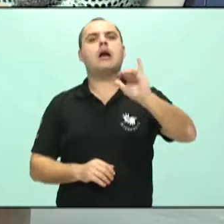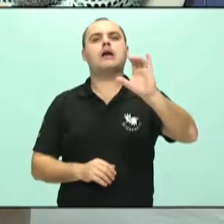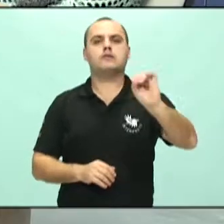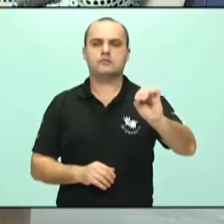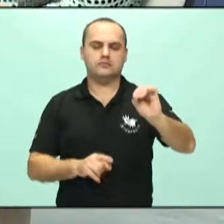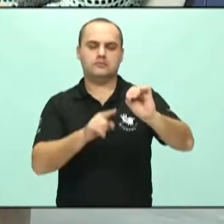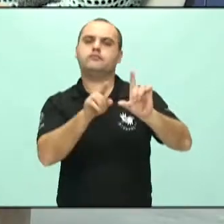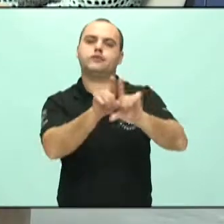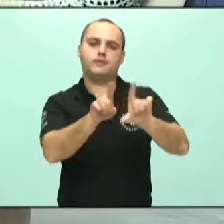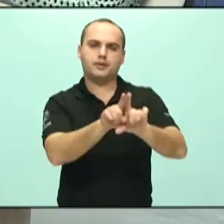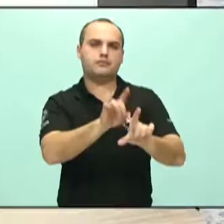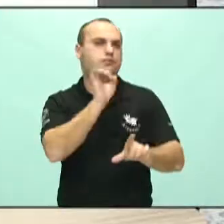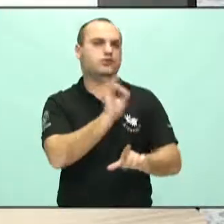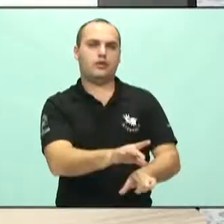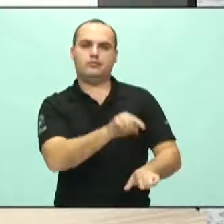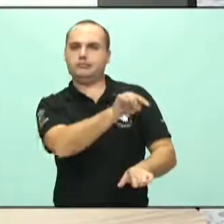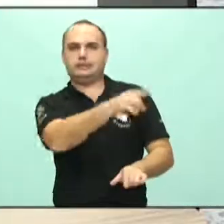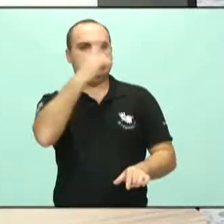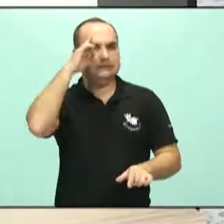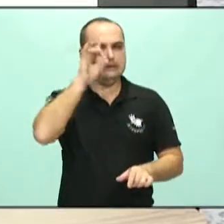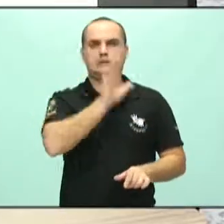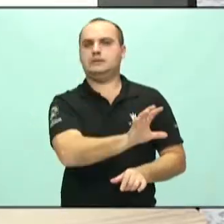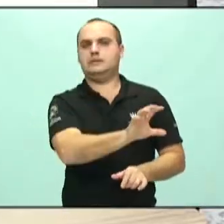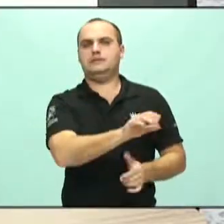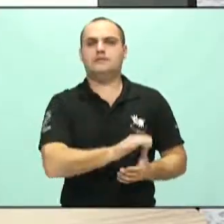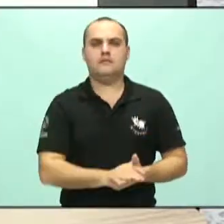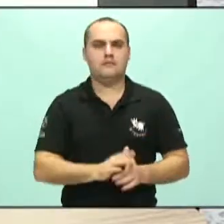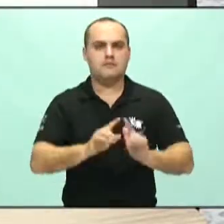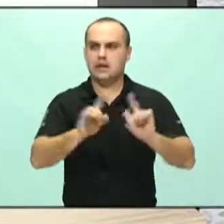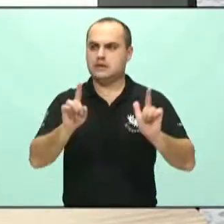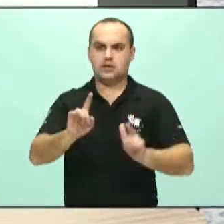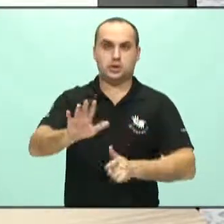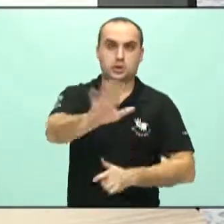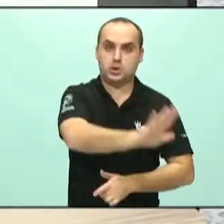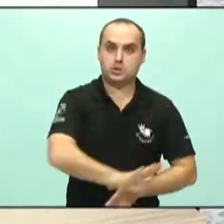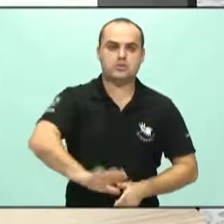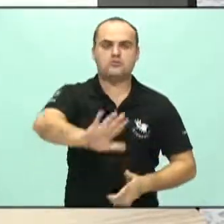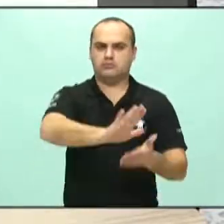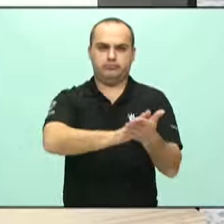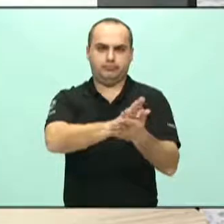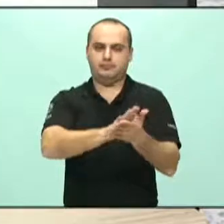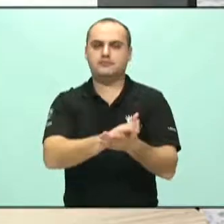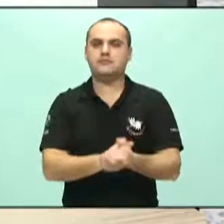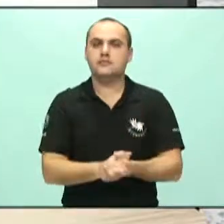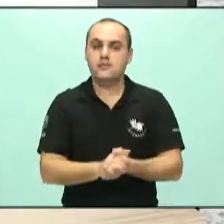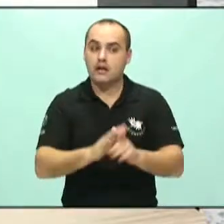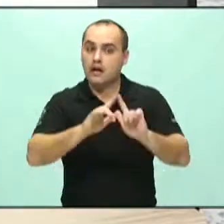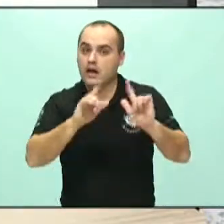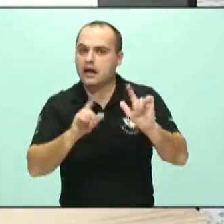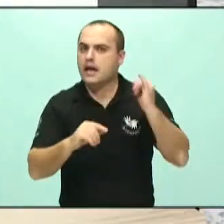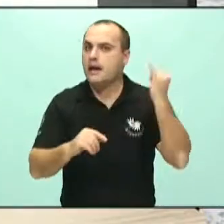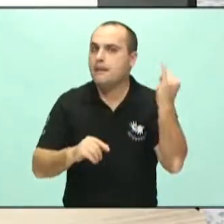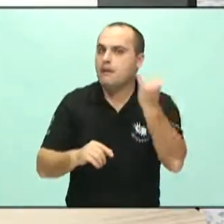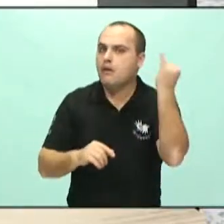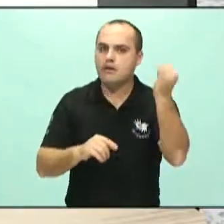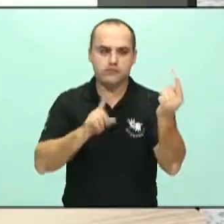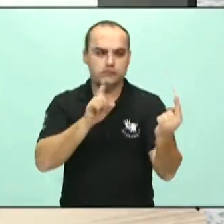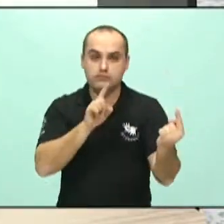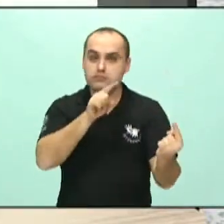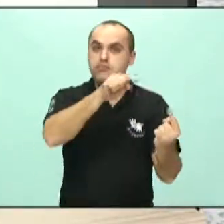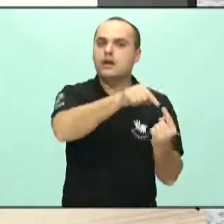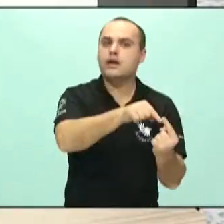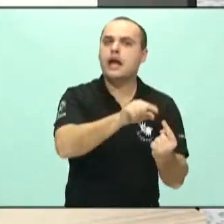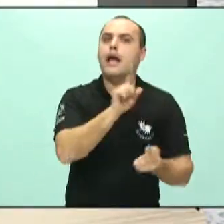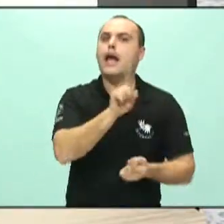falam sobre isso. Mas não como de uma forma geral. E o importante, o objetivo, é justamente diminuir